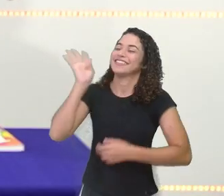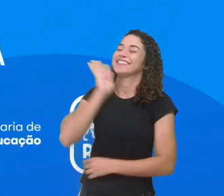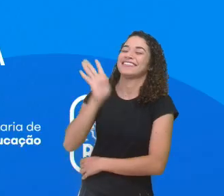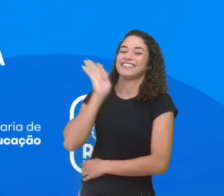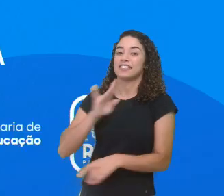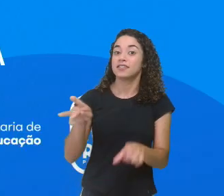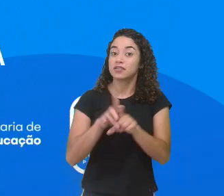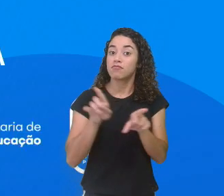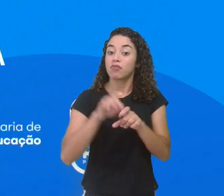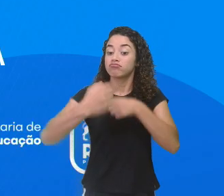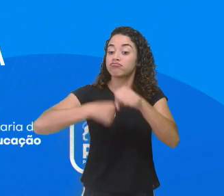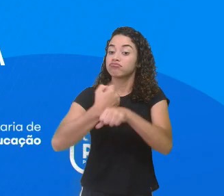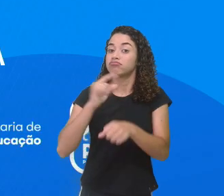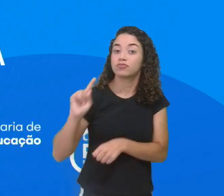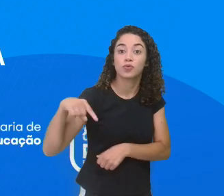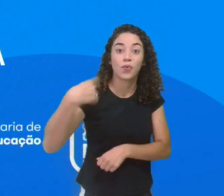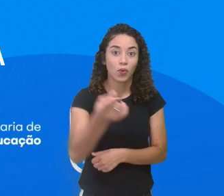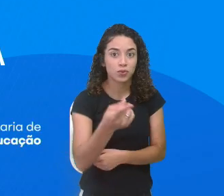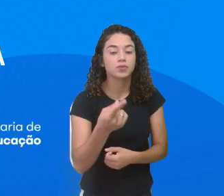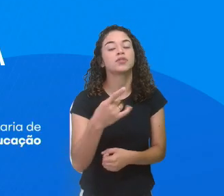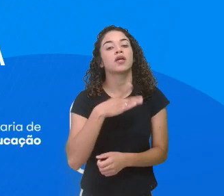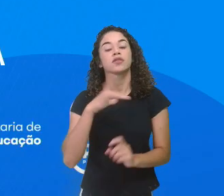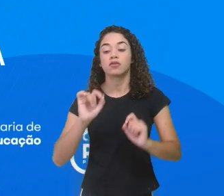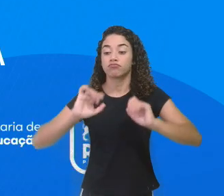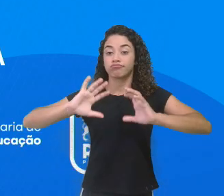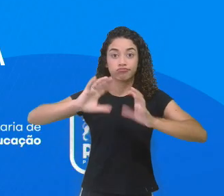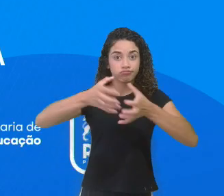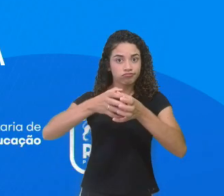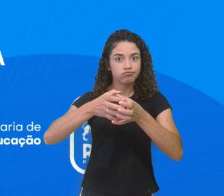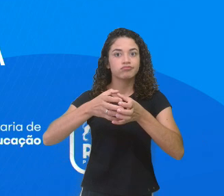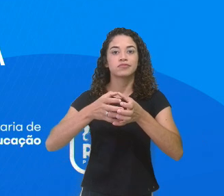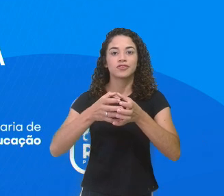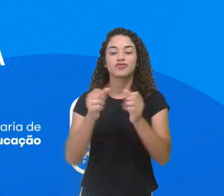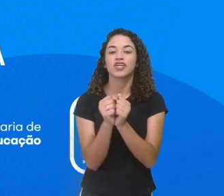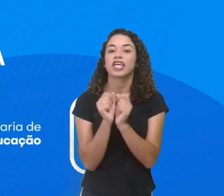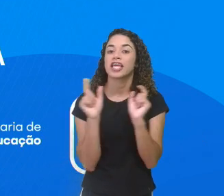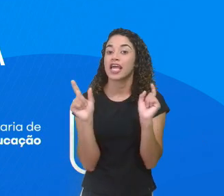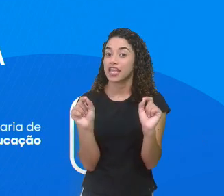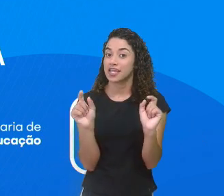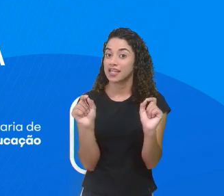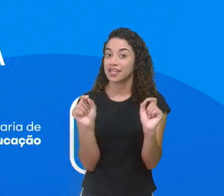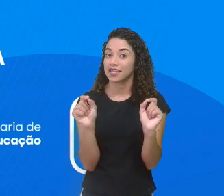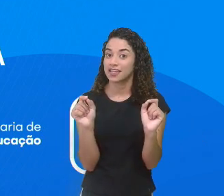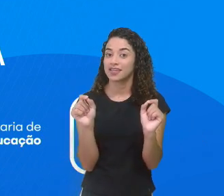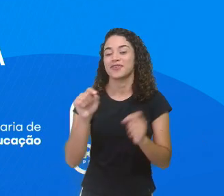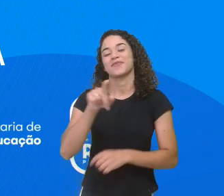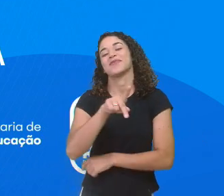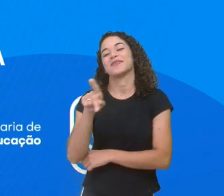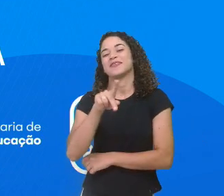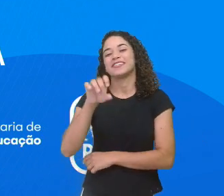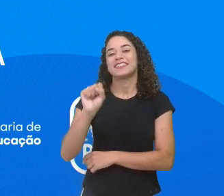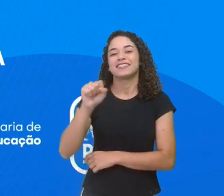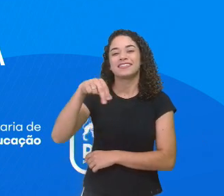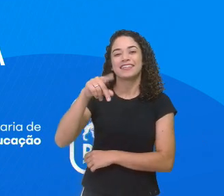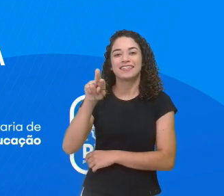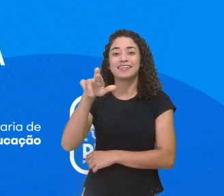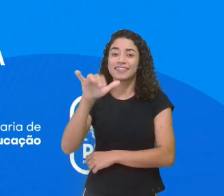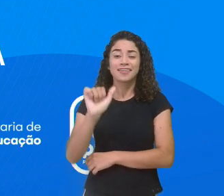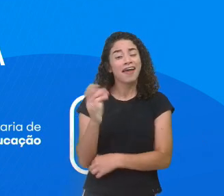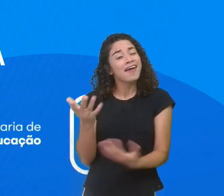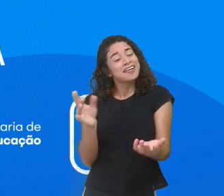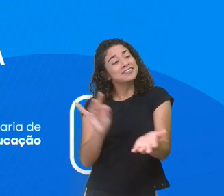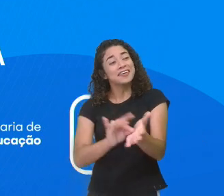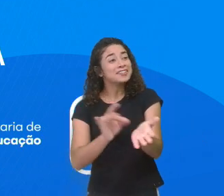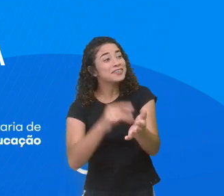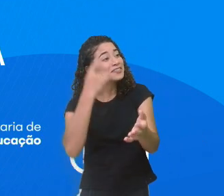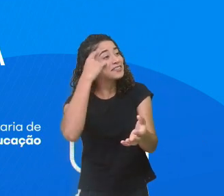no próximo ano, olha só, essa turminha vai estar com quem? Com a professora Sandra, não é isso, professora? Eita, é